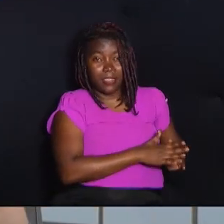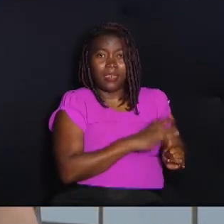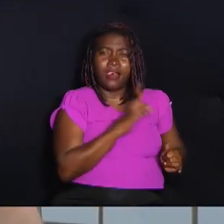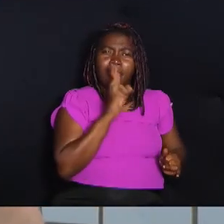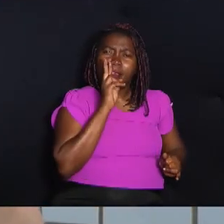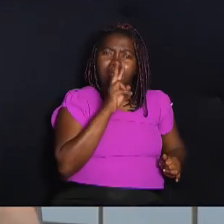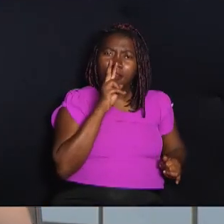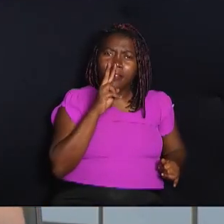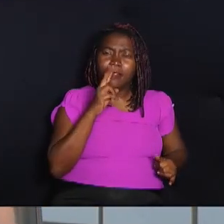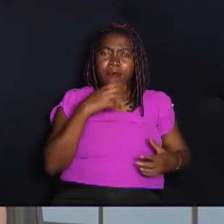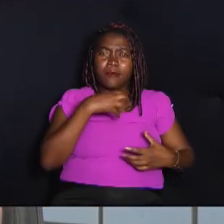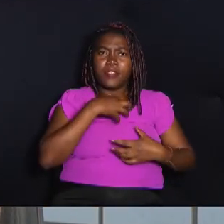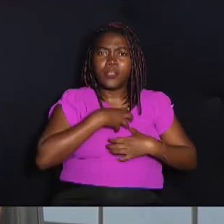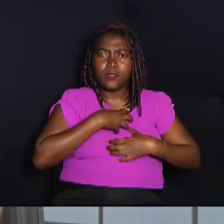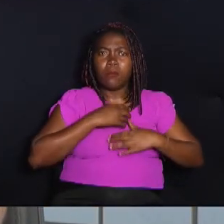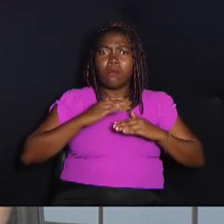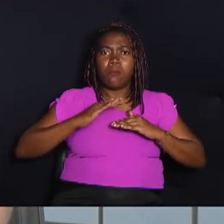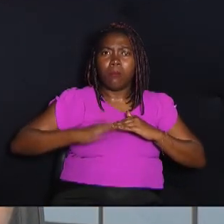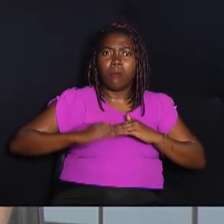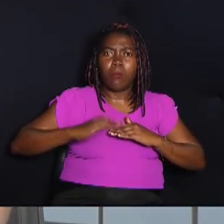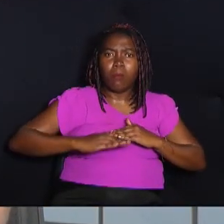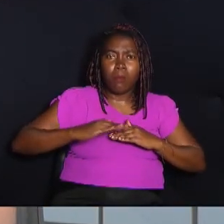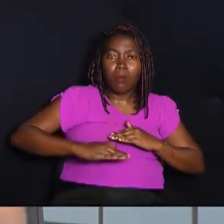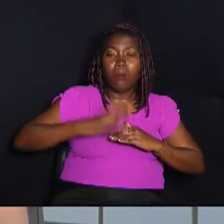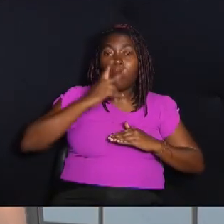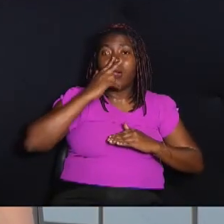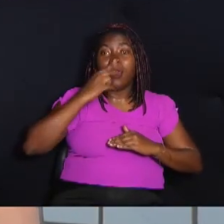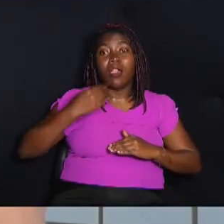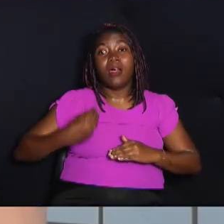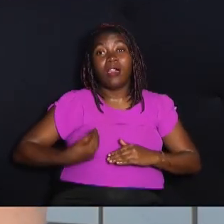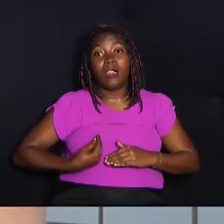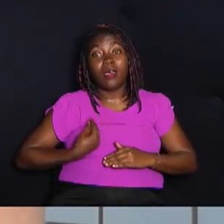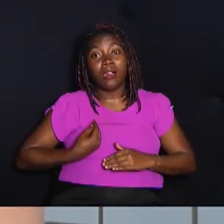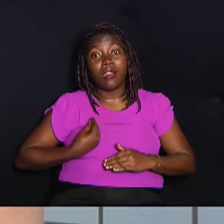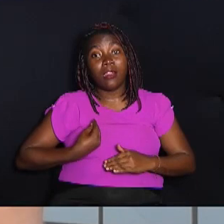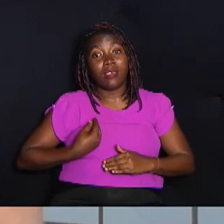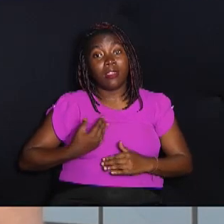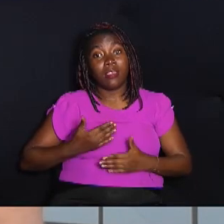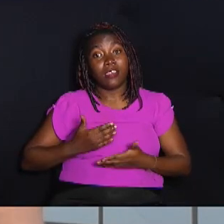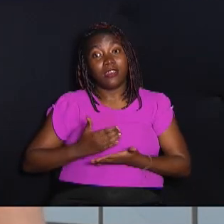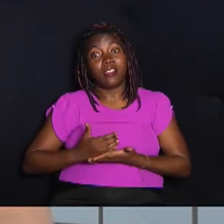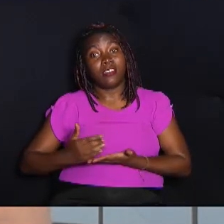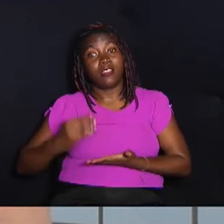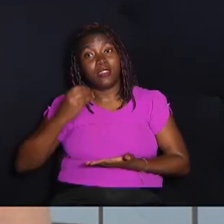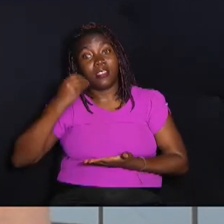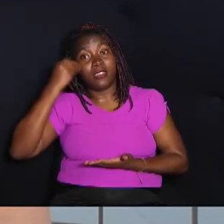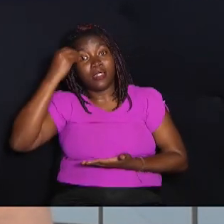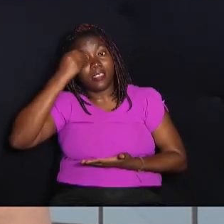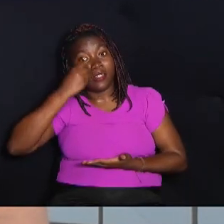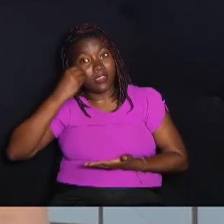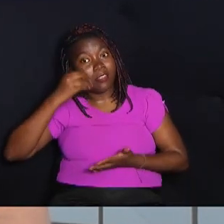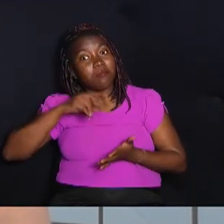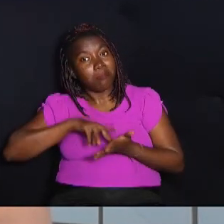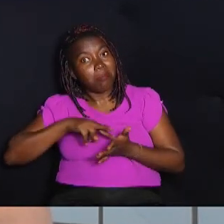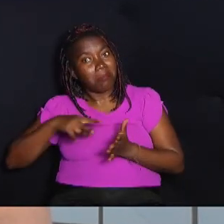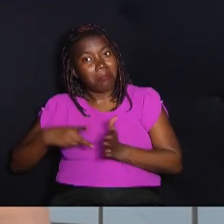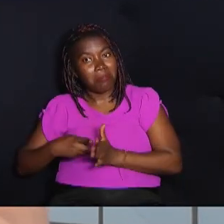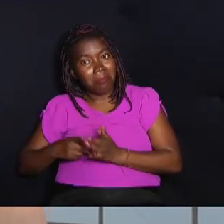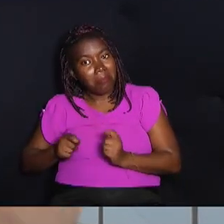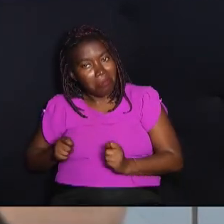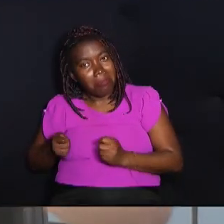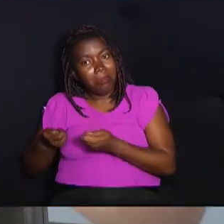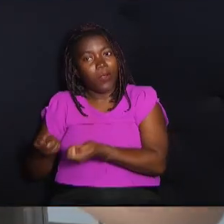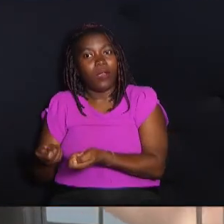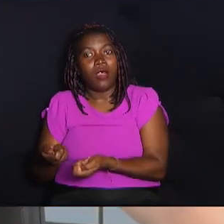do ambiente, então eu passo a viver, a ter uma experiência. Então, eu dou significado àquele show,